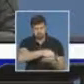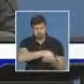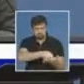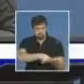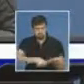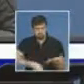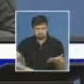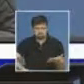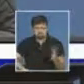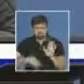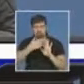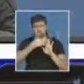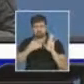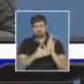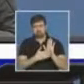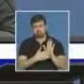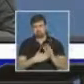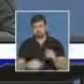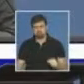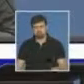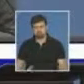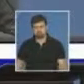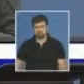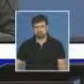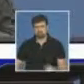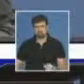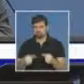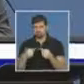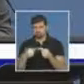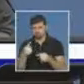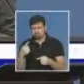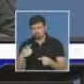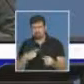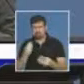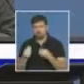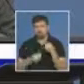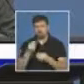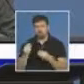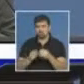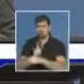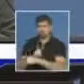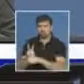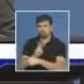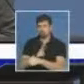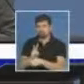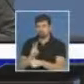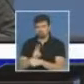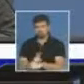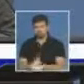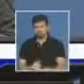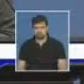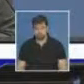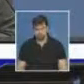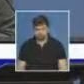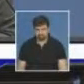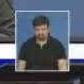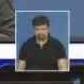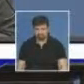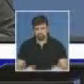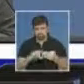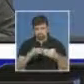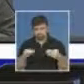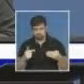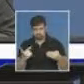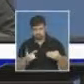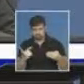proposta fere gravemente o quê o Vasco de gestão democrática da política Urbana exposto no